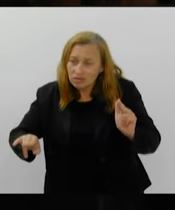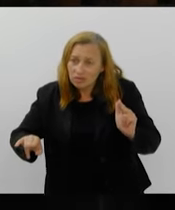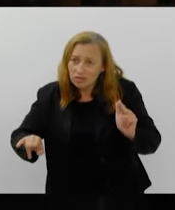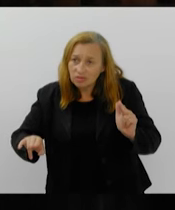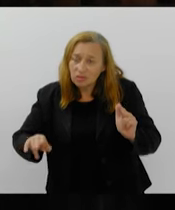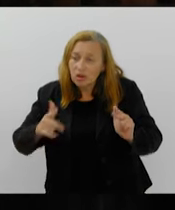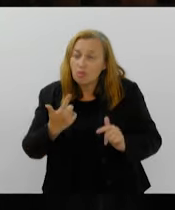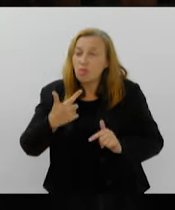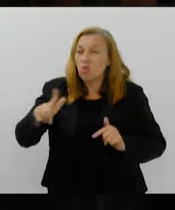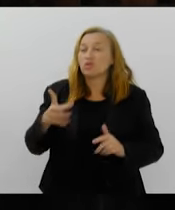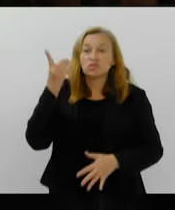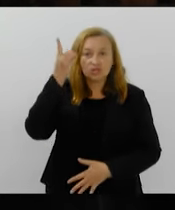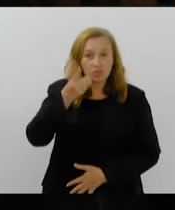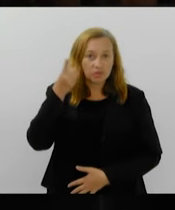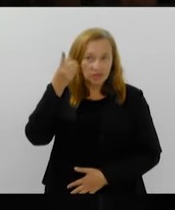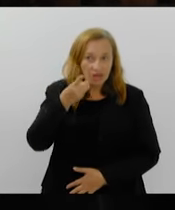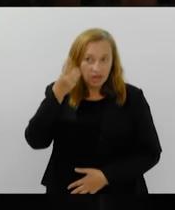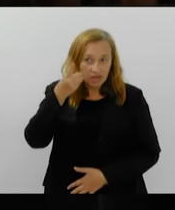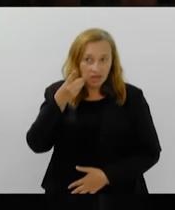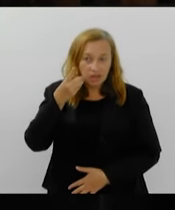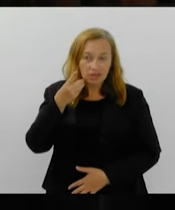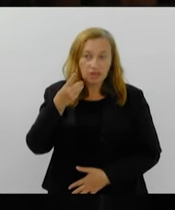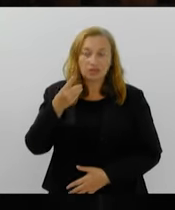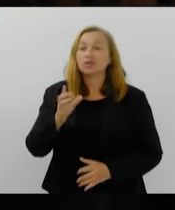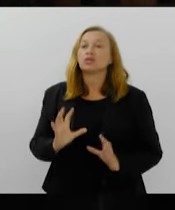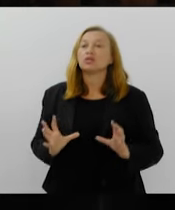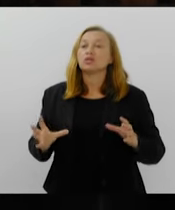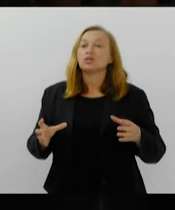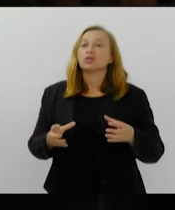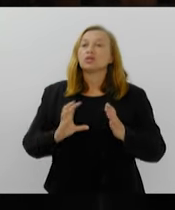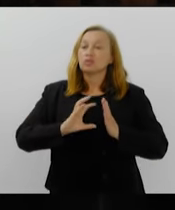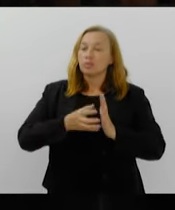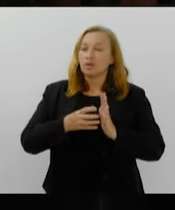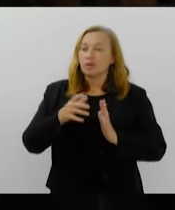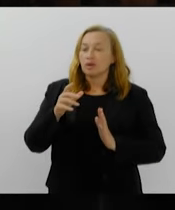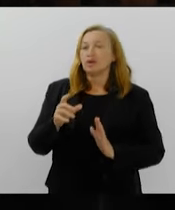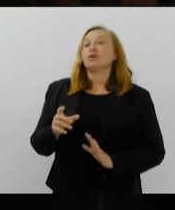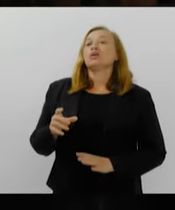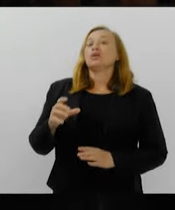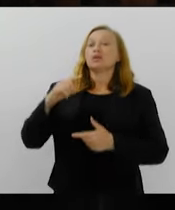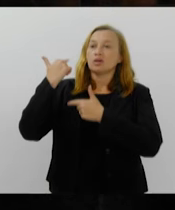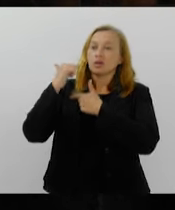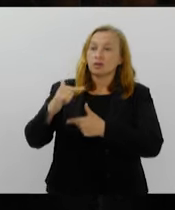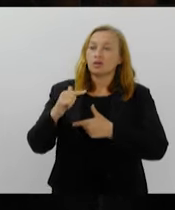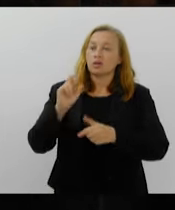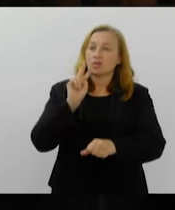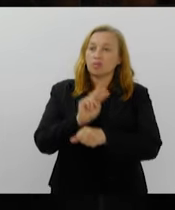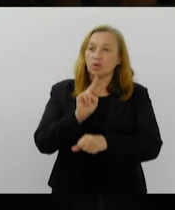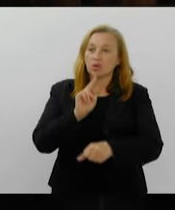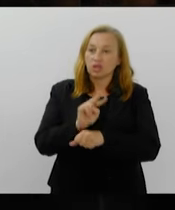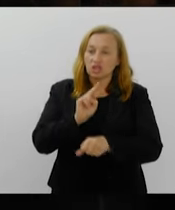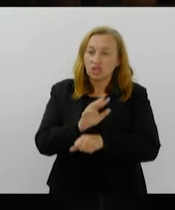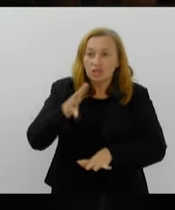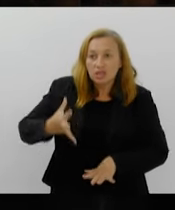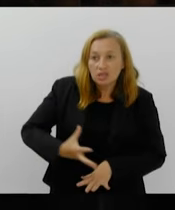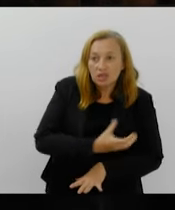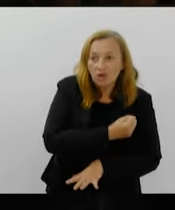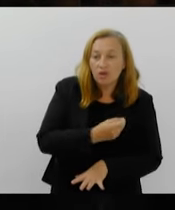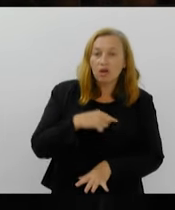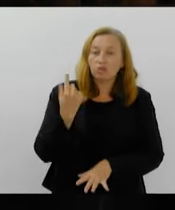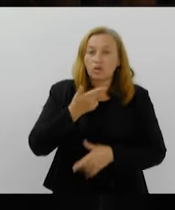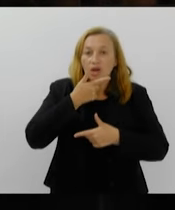como outros deputados da bancada conservadora que visam proteger salvaguardar o nosso